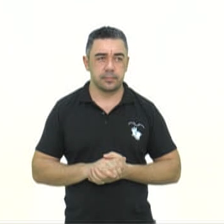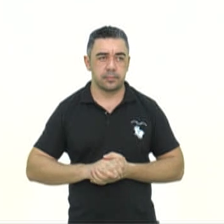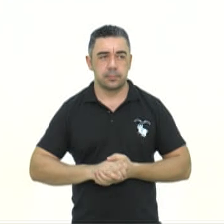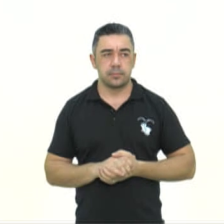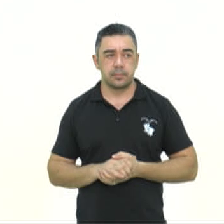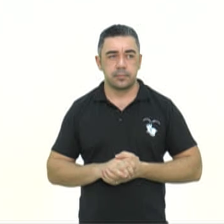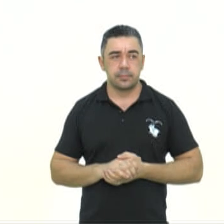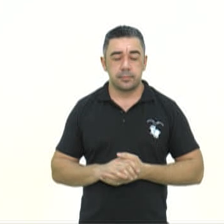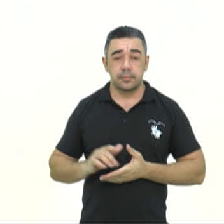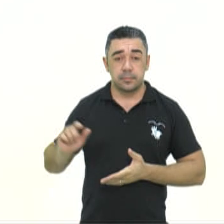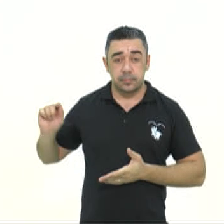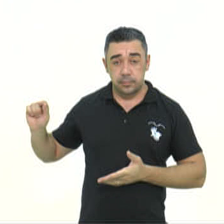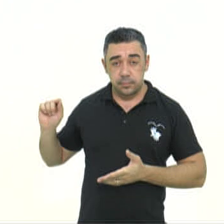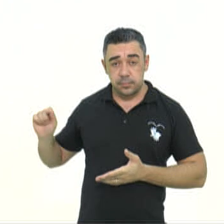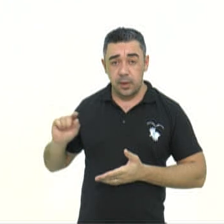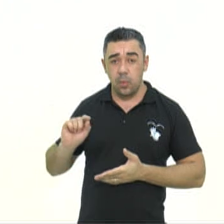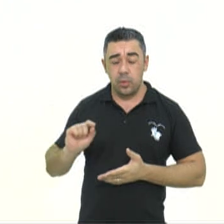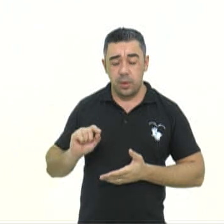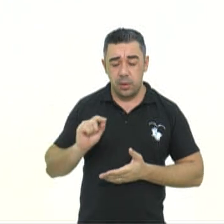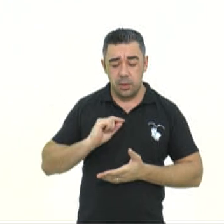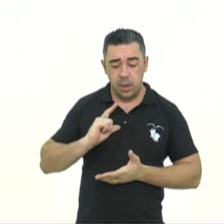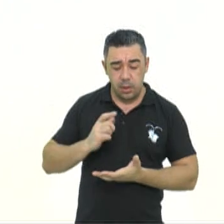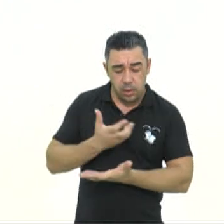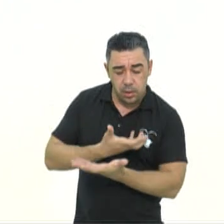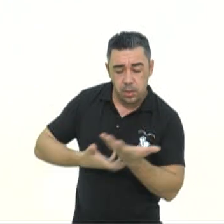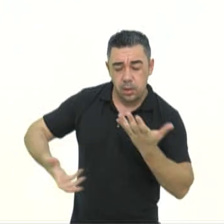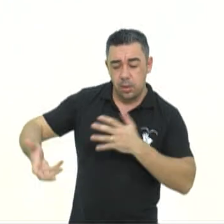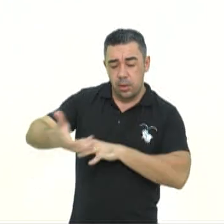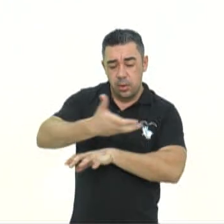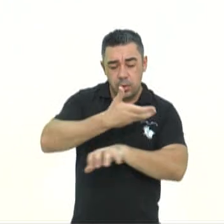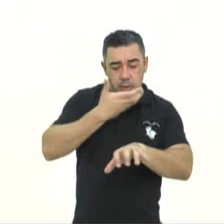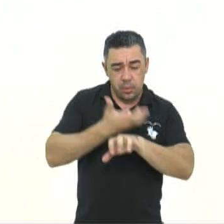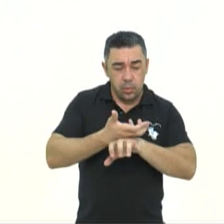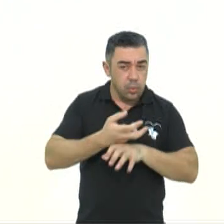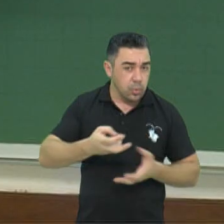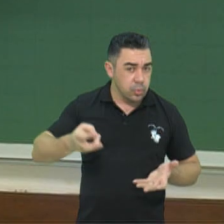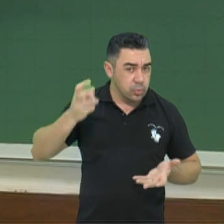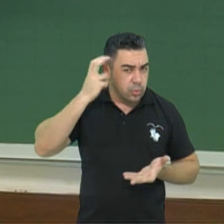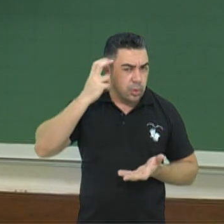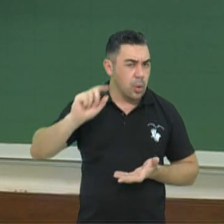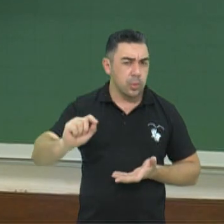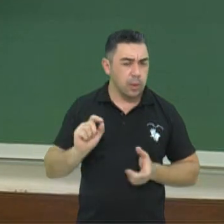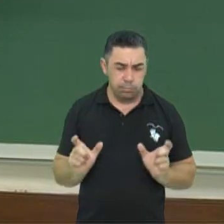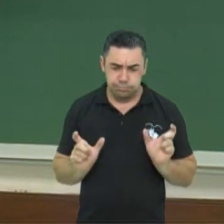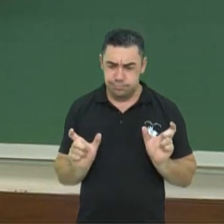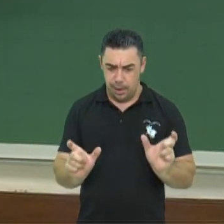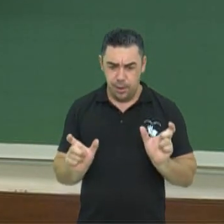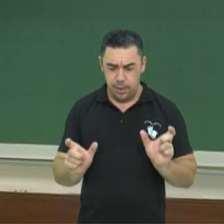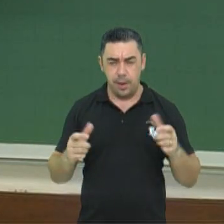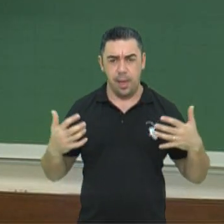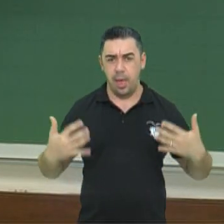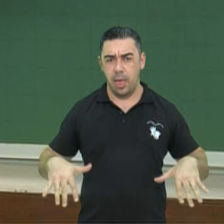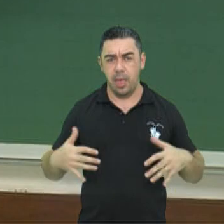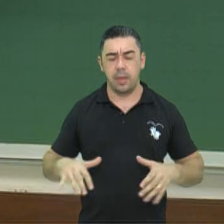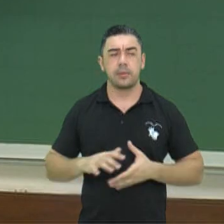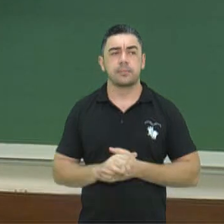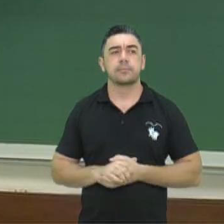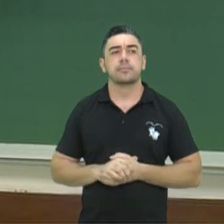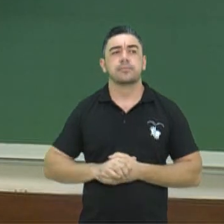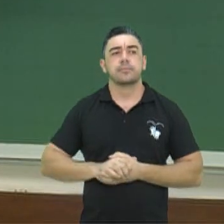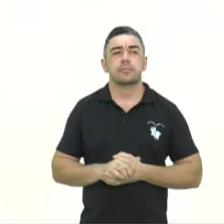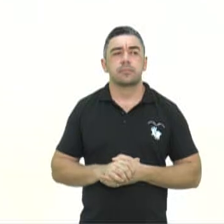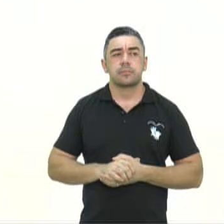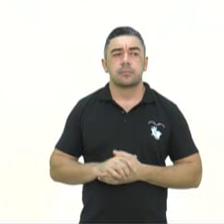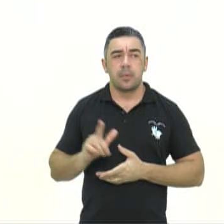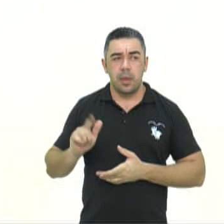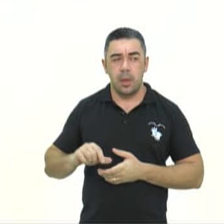Então, sobre a interculturalidade e multiculturalismo, o que são esses palavrões, né? Essas palavras grandes? Né?